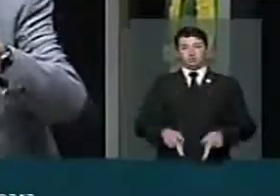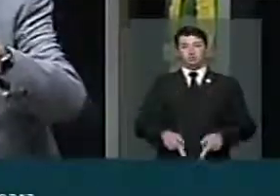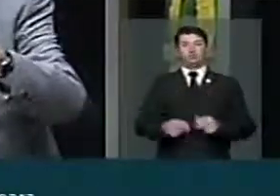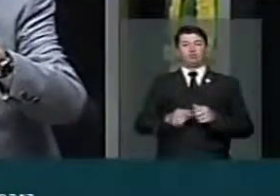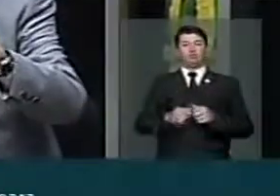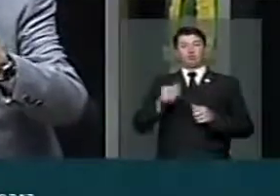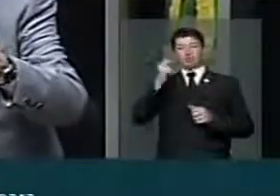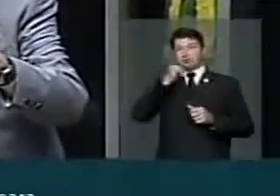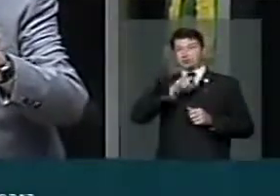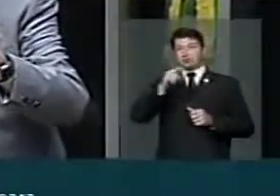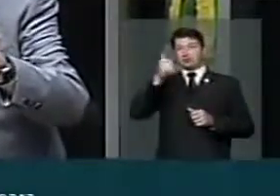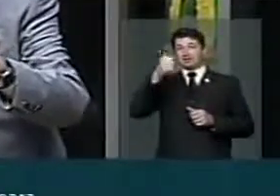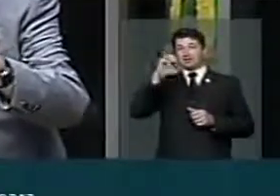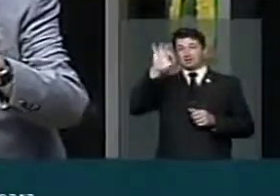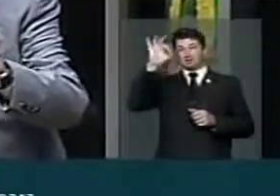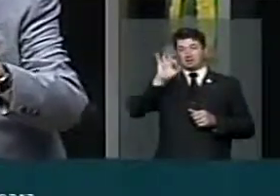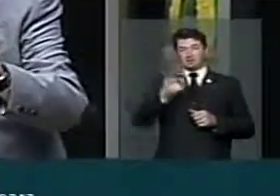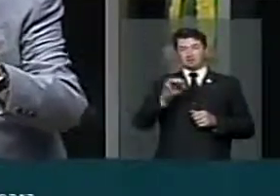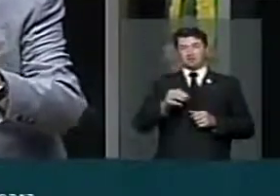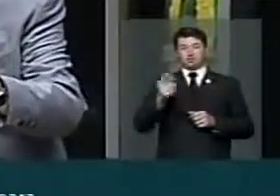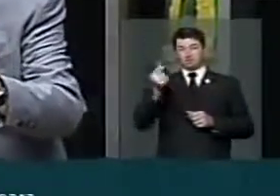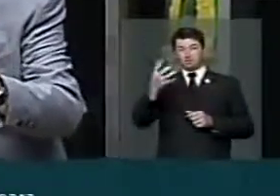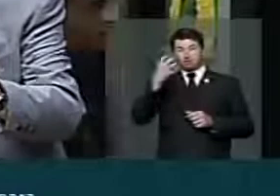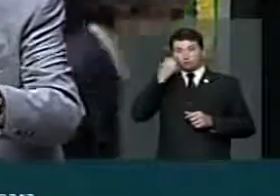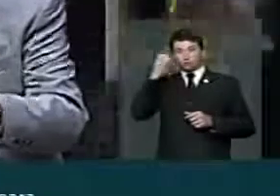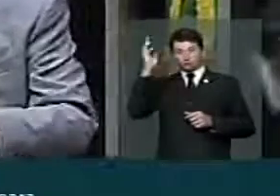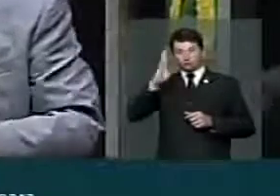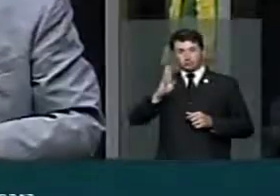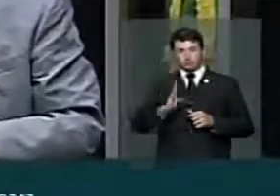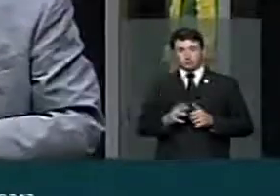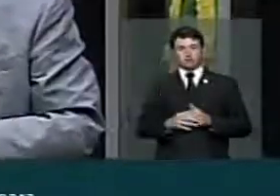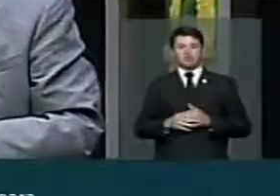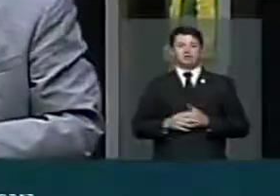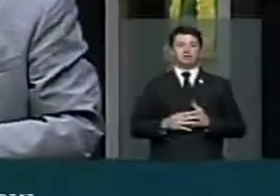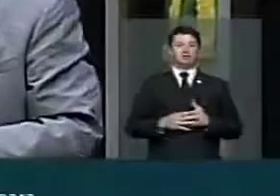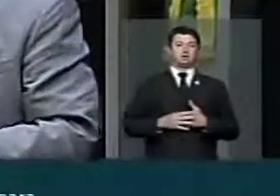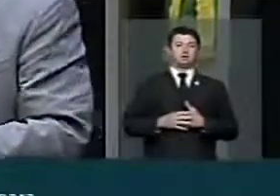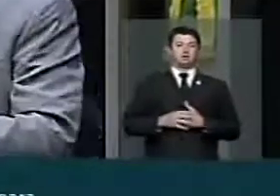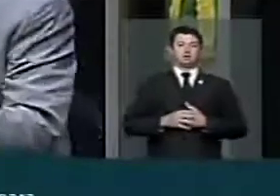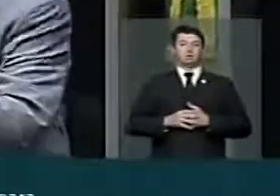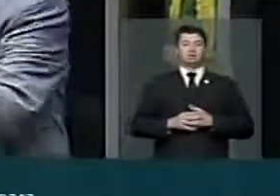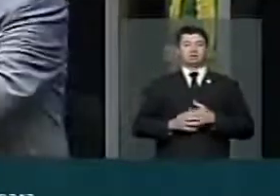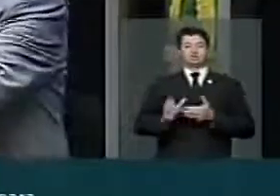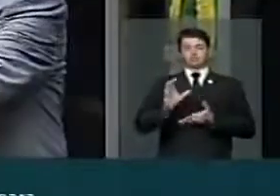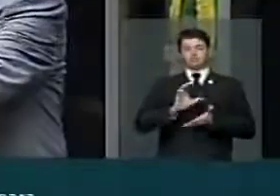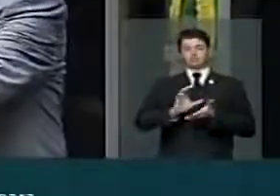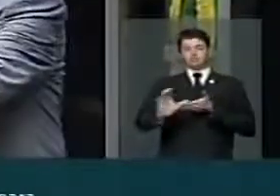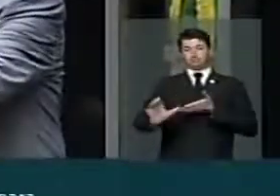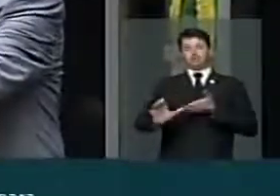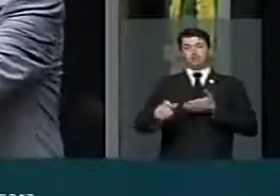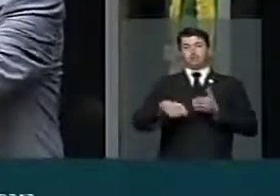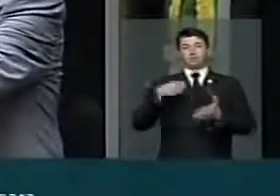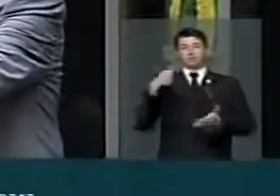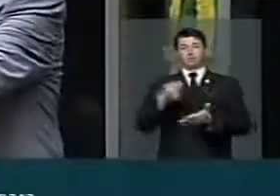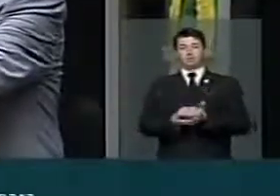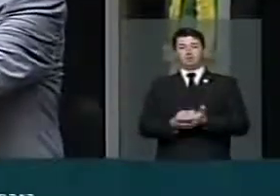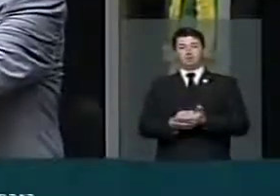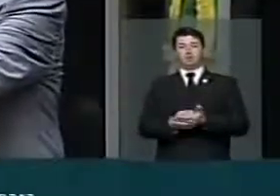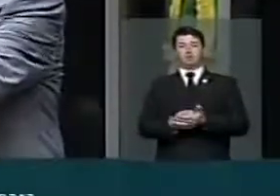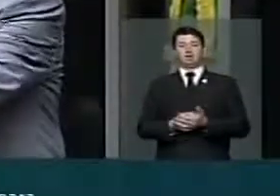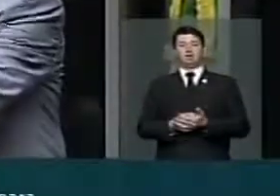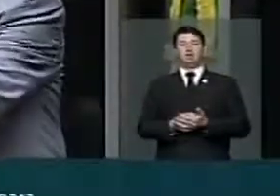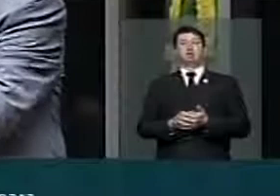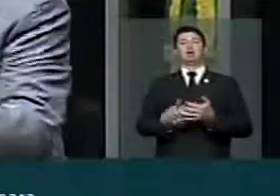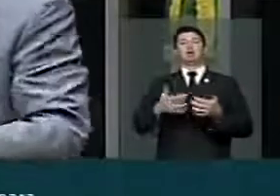que 10% da receita corrente bruta da União fosse destinado para o financiamento em ações